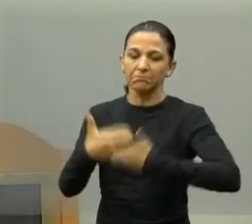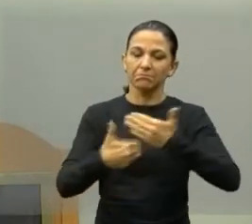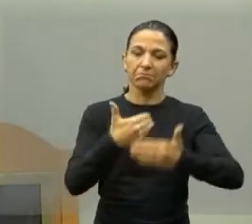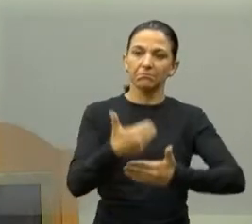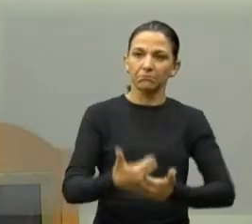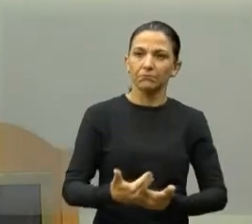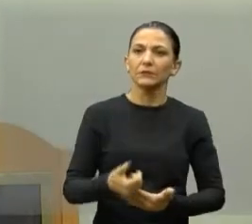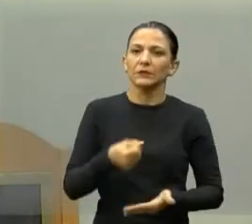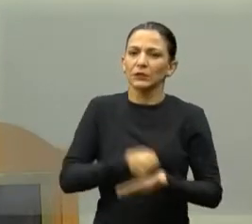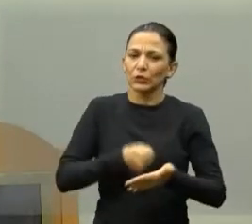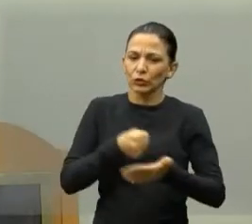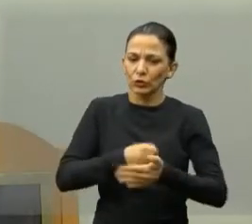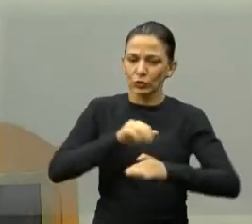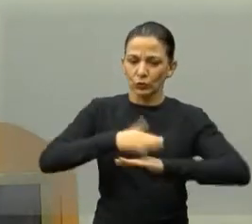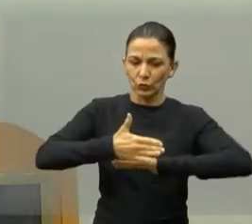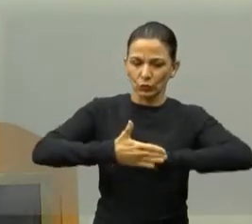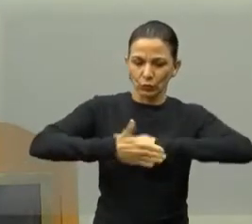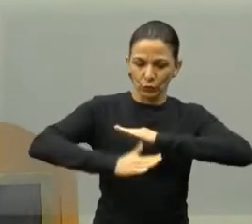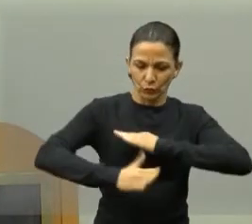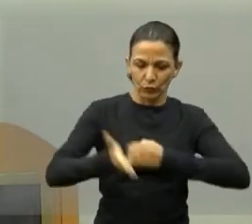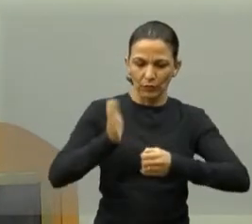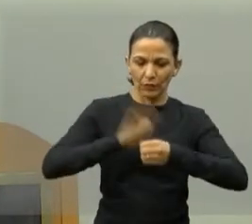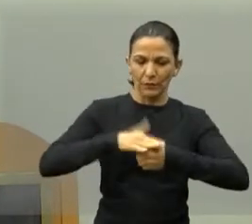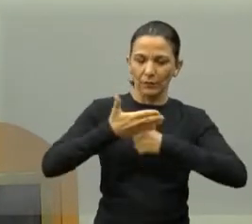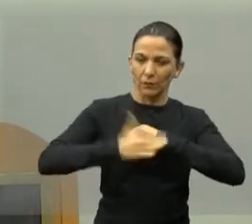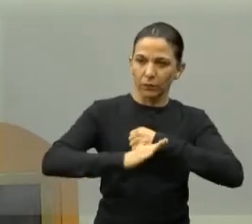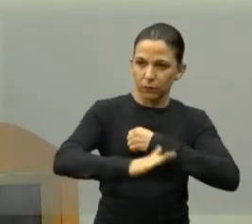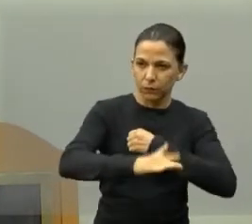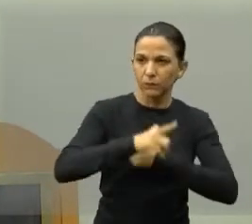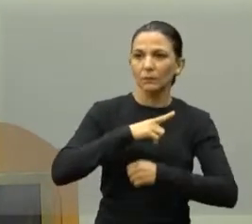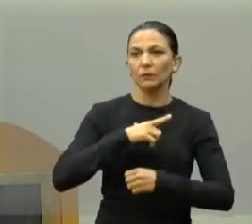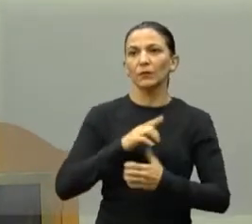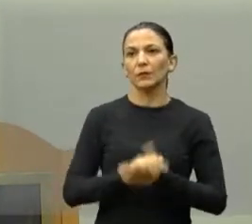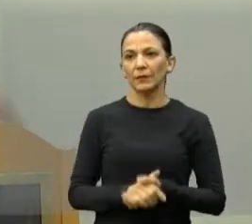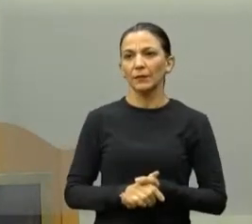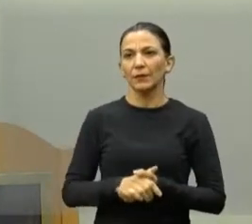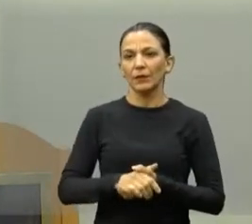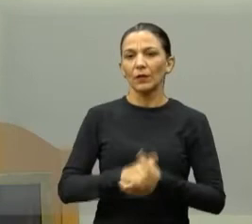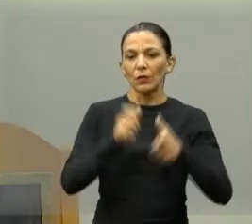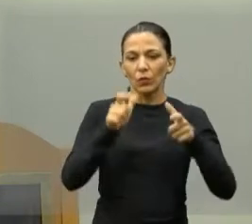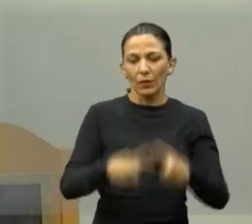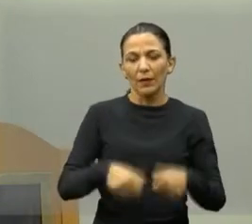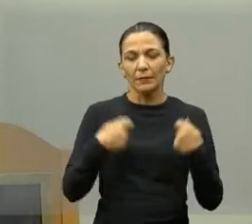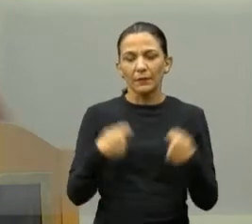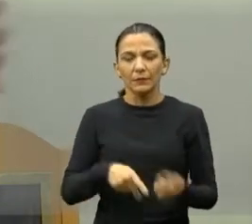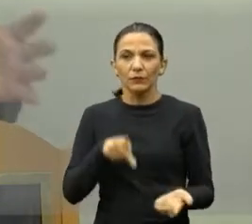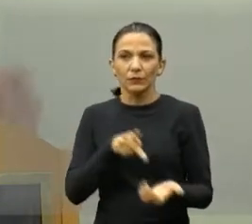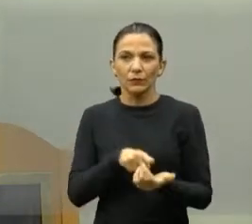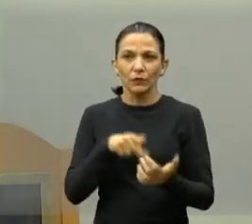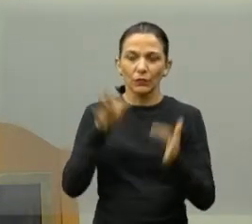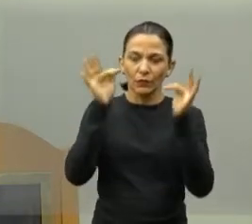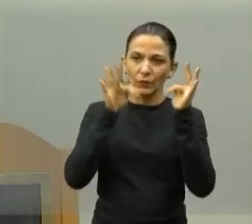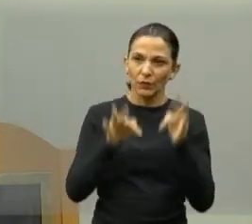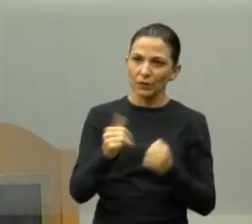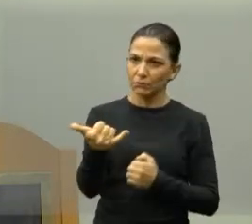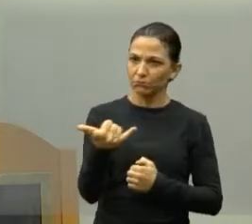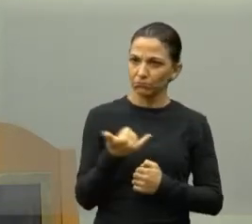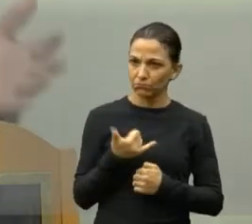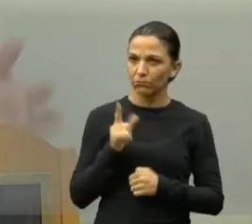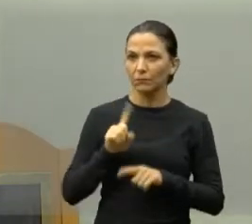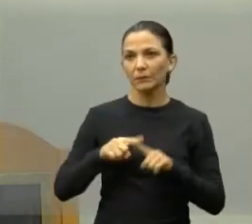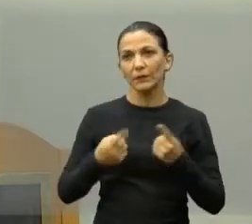esse tapa-buraco que várias regiões estão precisando mesmo então fiquei já contente com a notícia